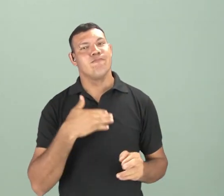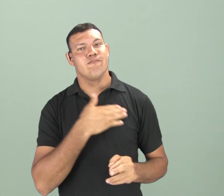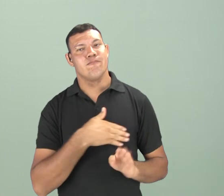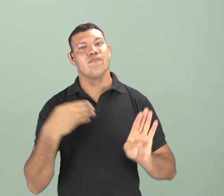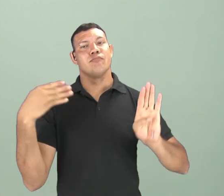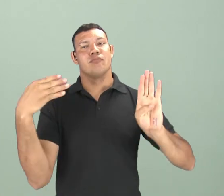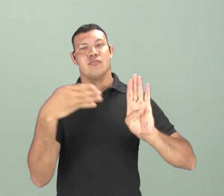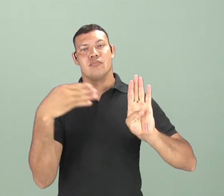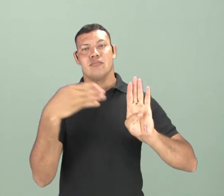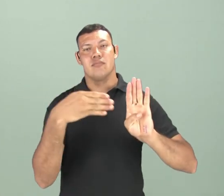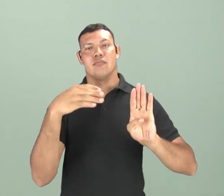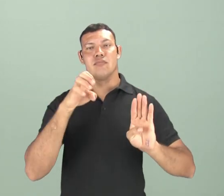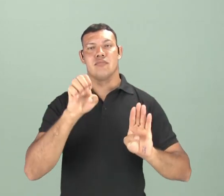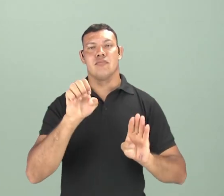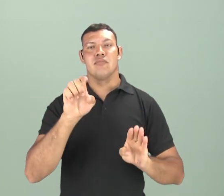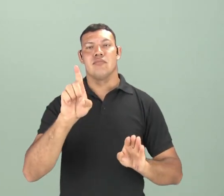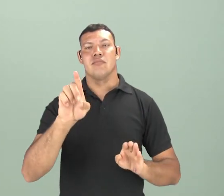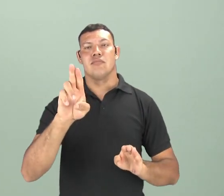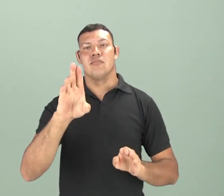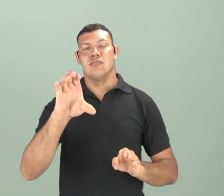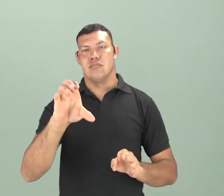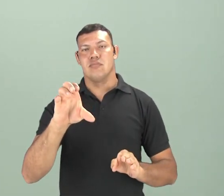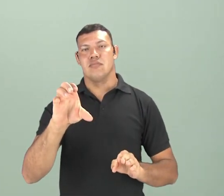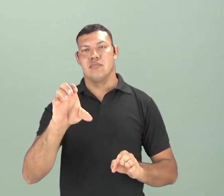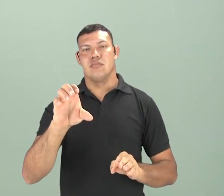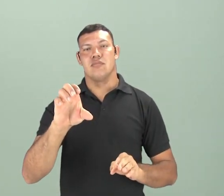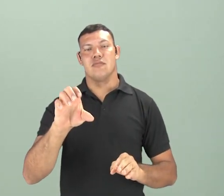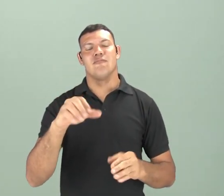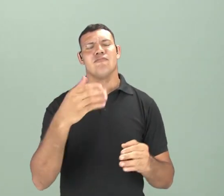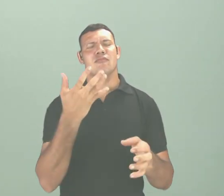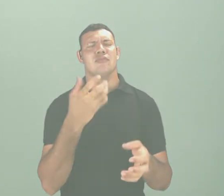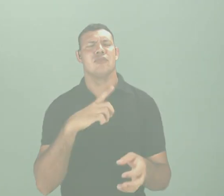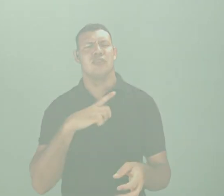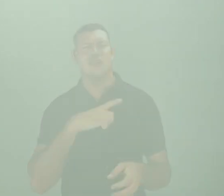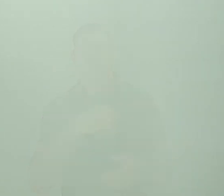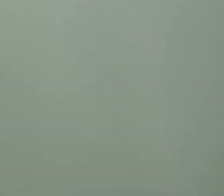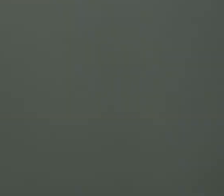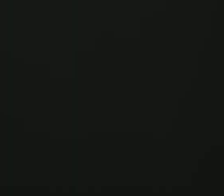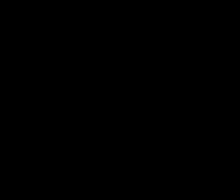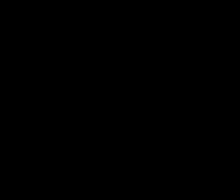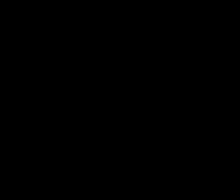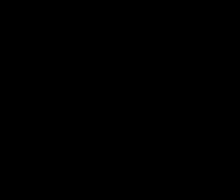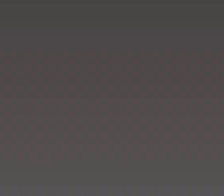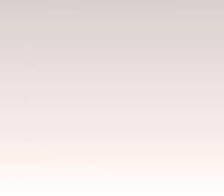lá a plataforma Eduque e lá vai conter essa aula e outras aulas. Até mais!